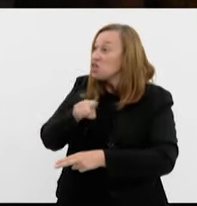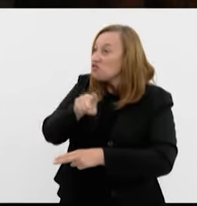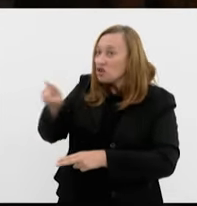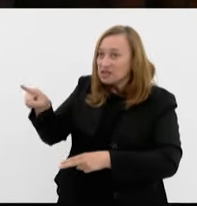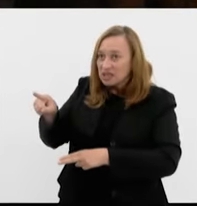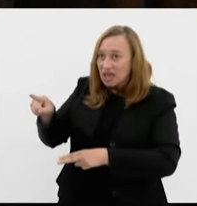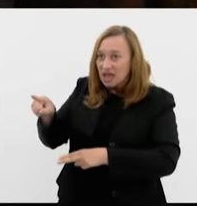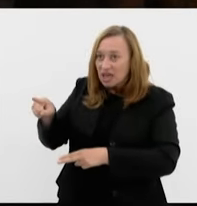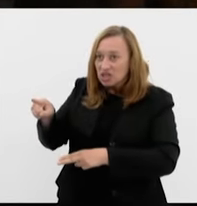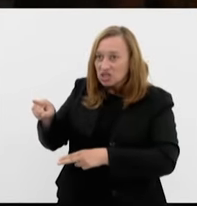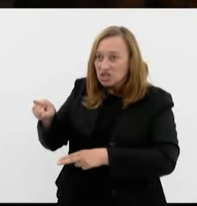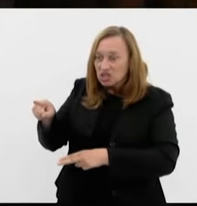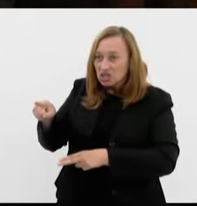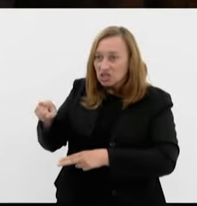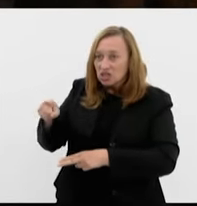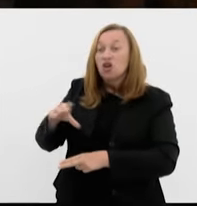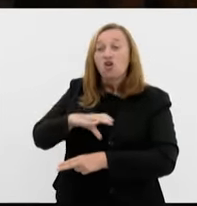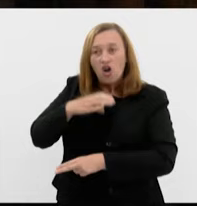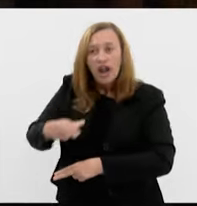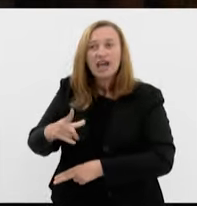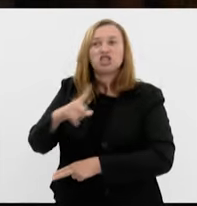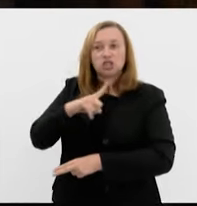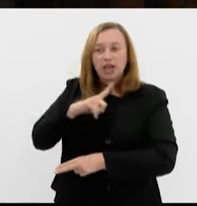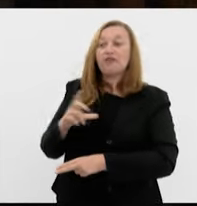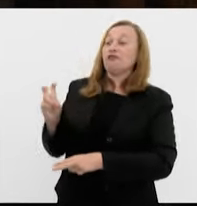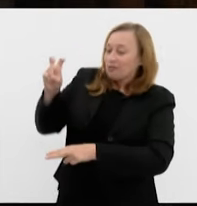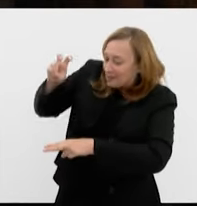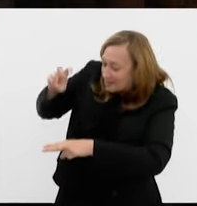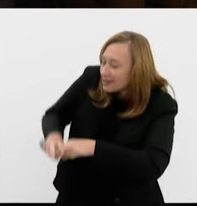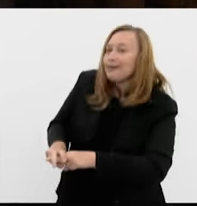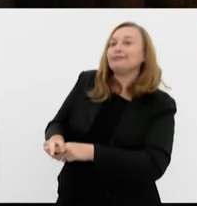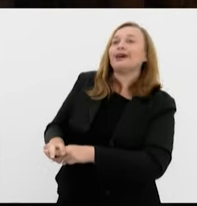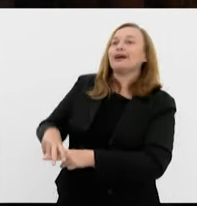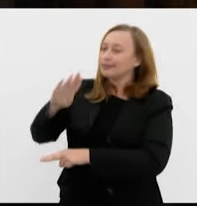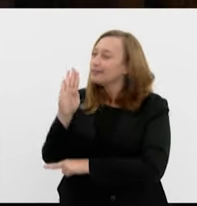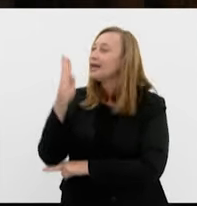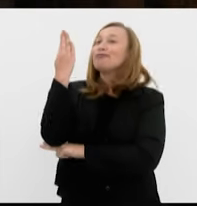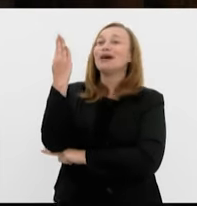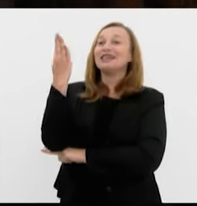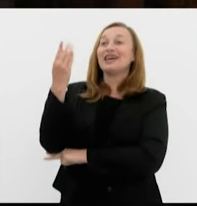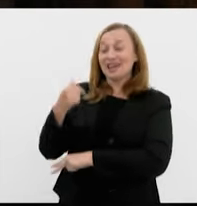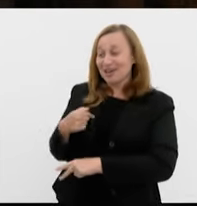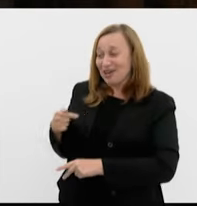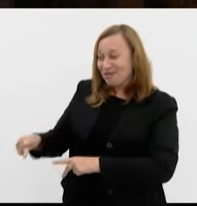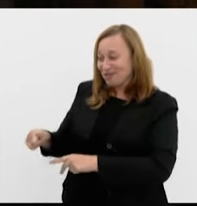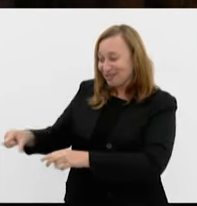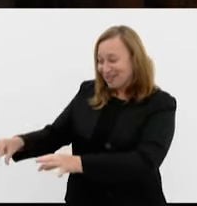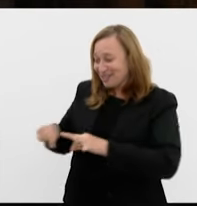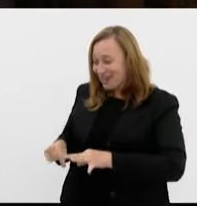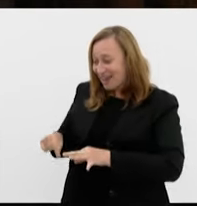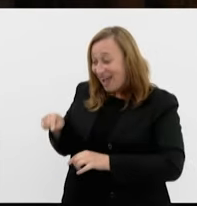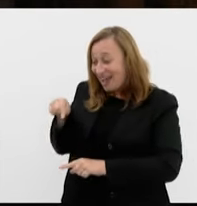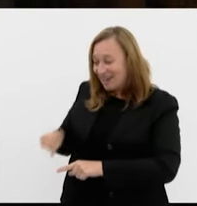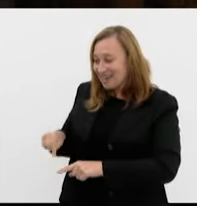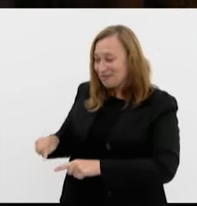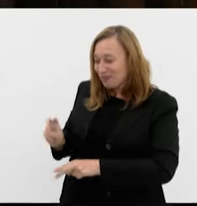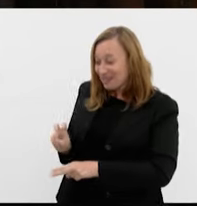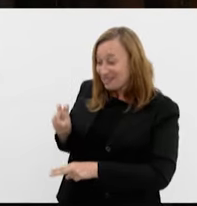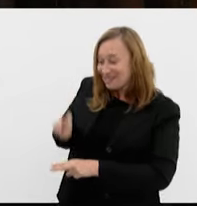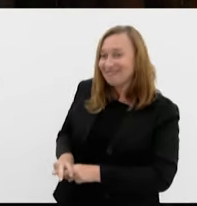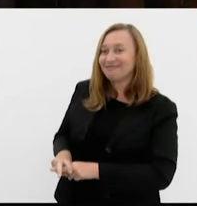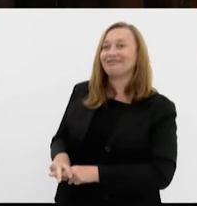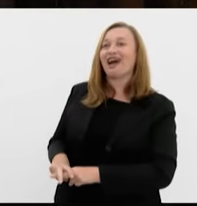decência vocês vão sentar no caixote de madeira aqui no plenário que eu vou trazer e colocar ali para vocês